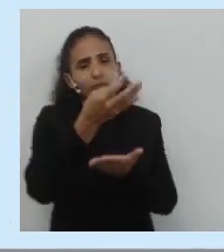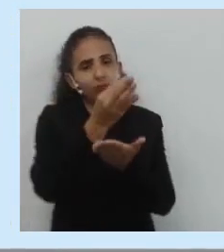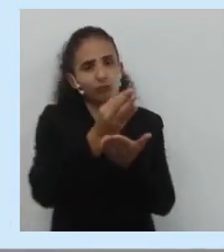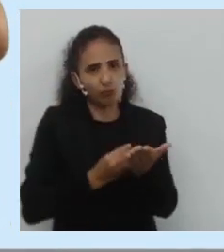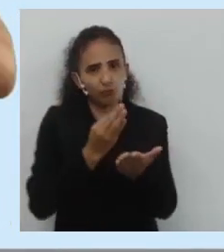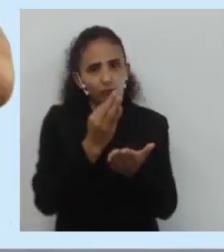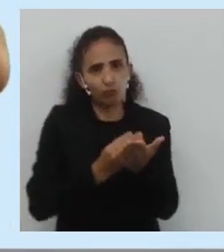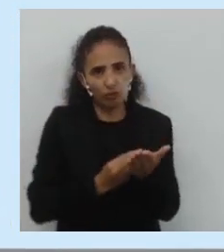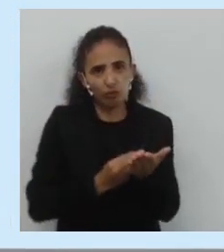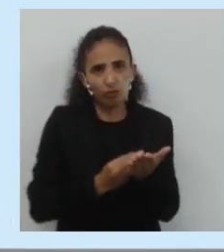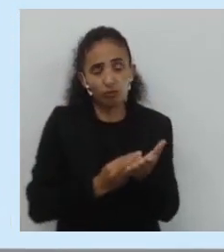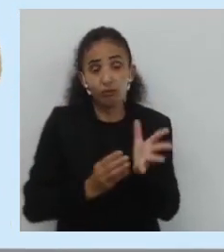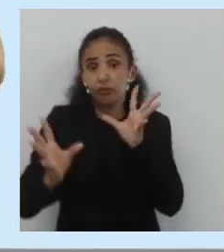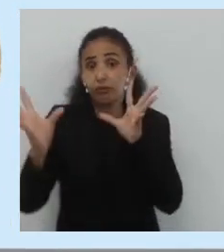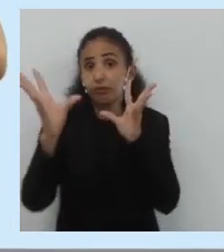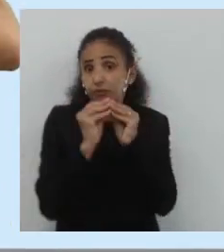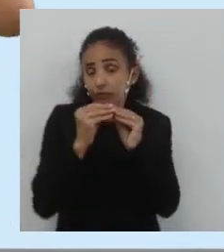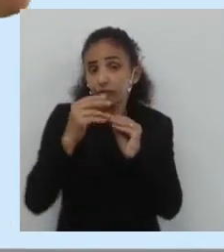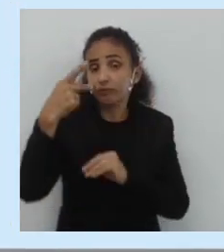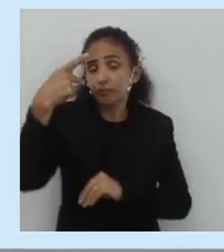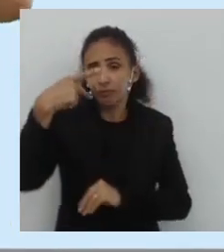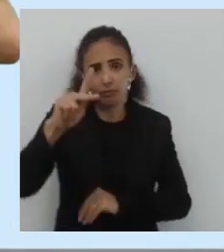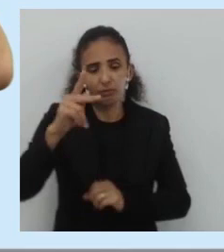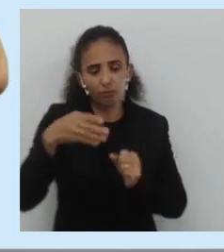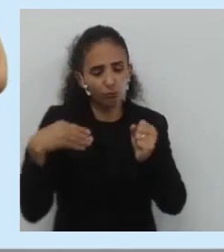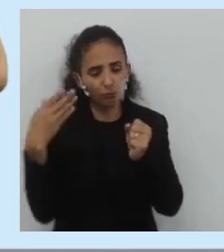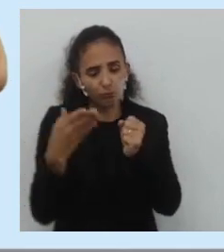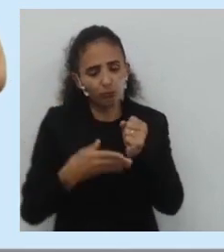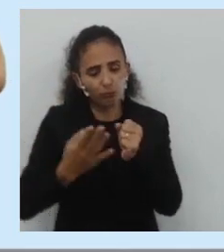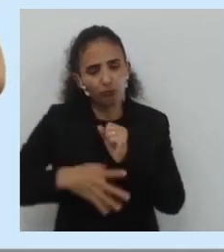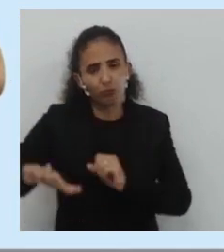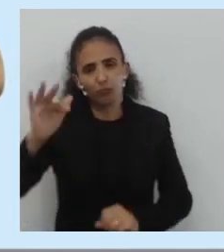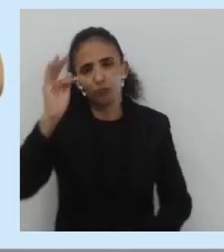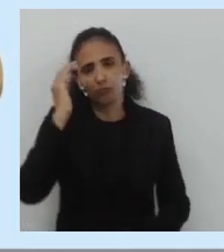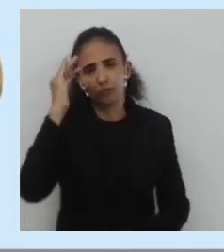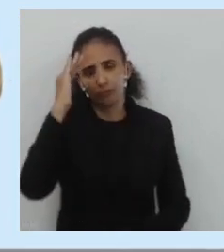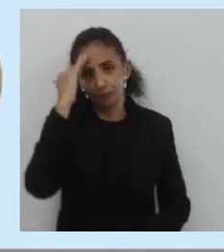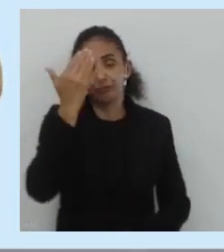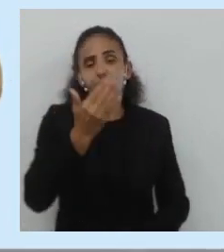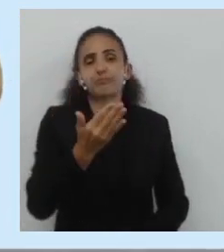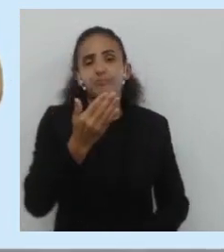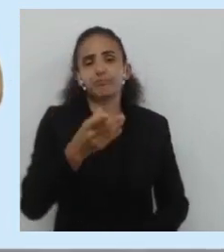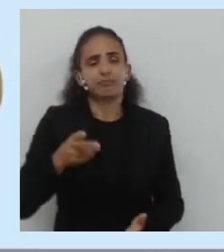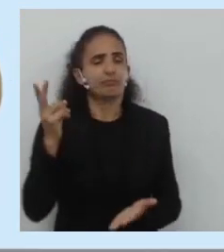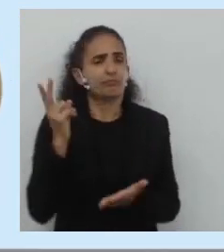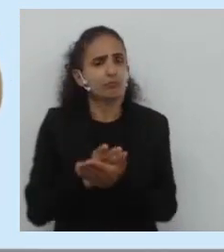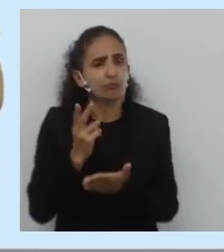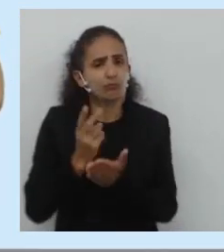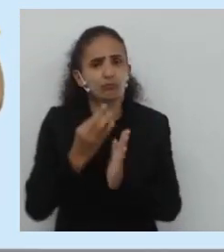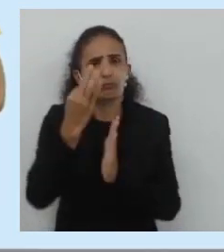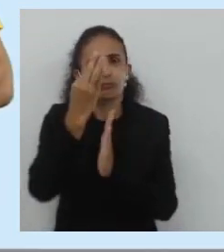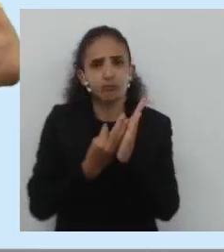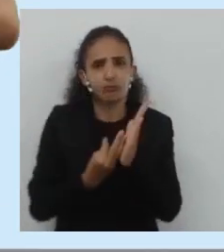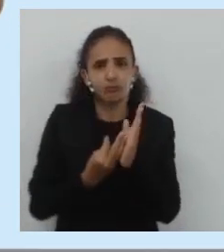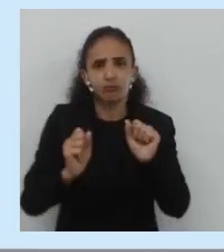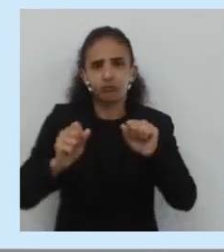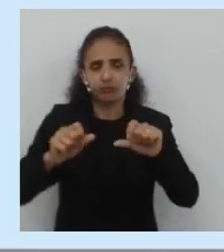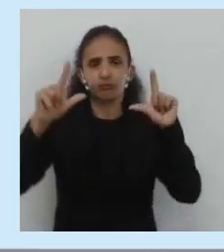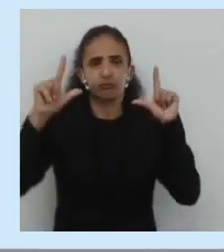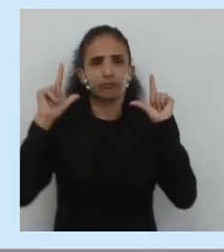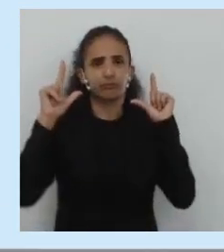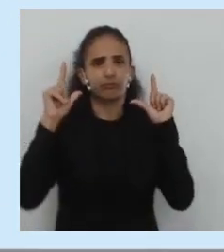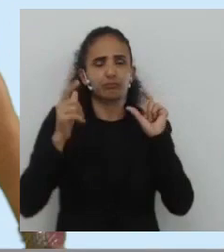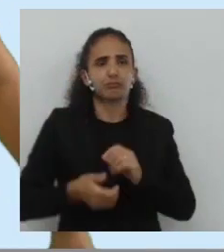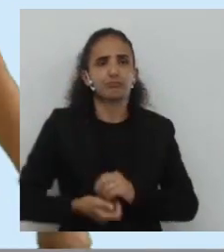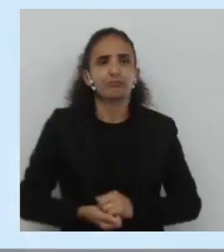plágio. Resumo não é plágio, é você pegar a essência principal do texto, a ideia principal do texto. Na tela